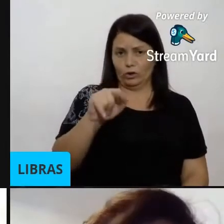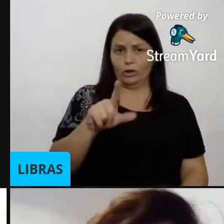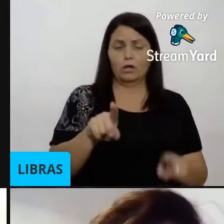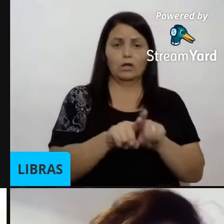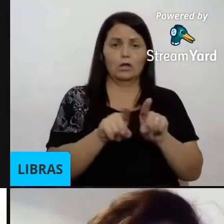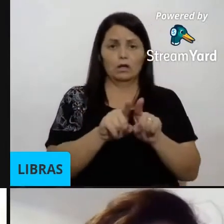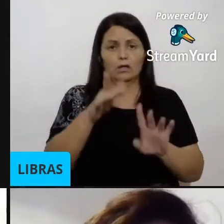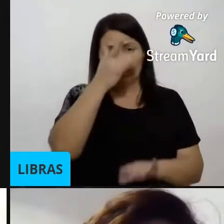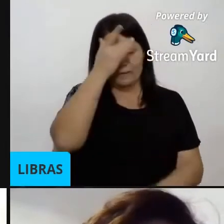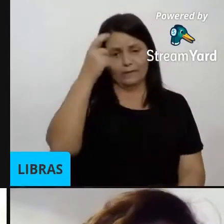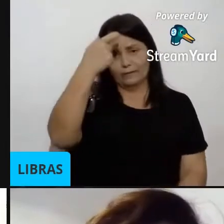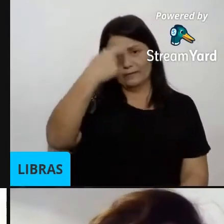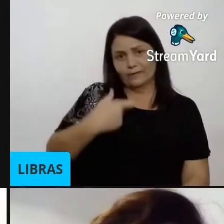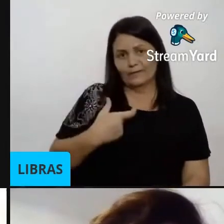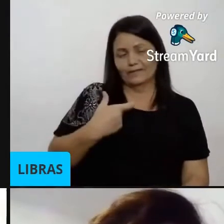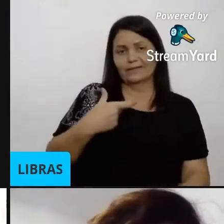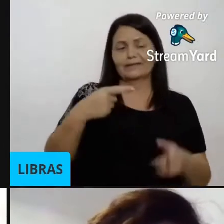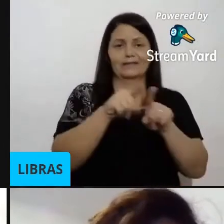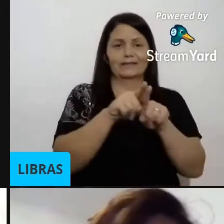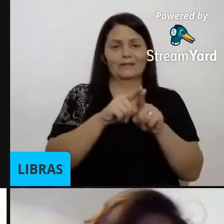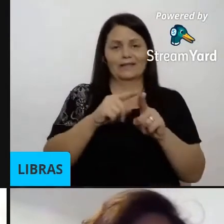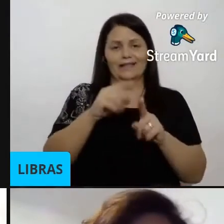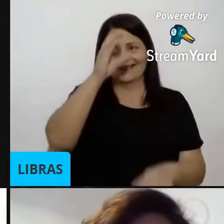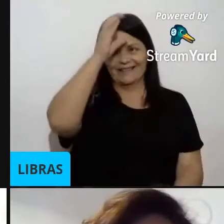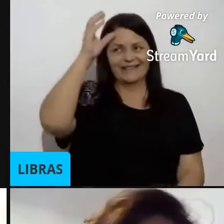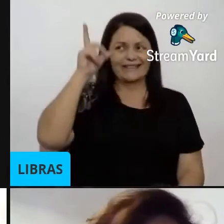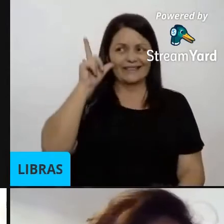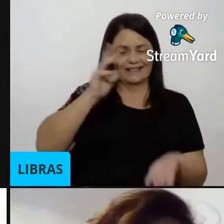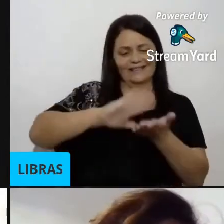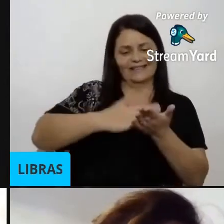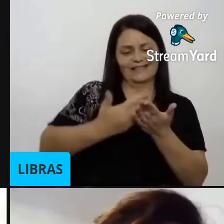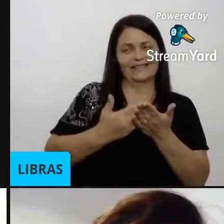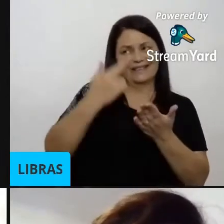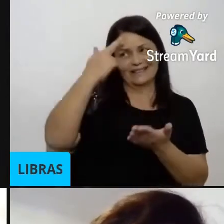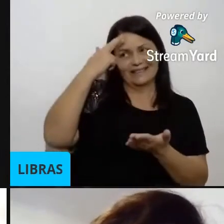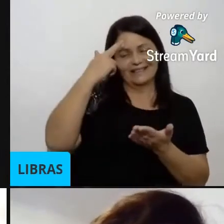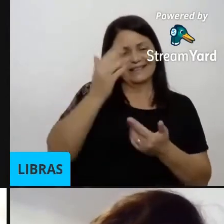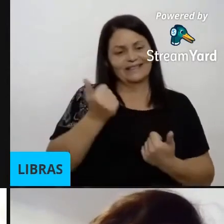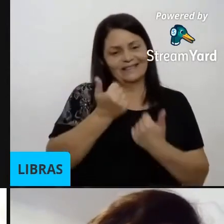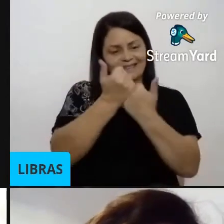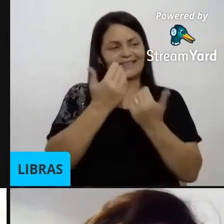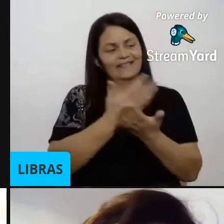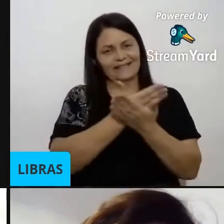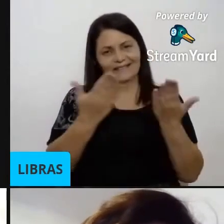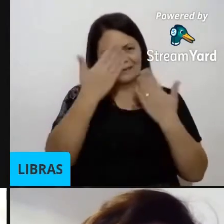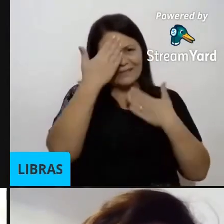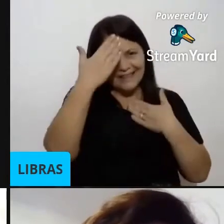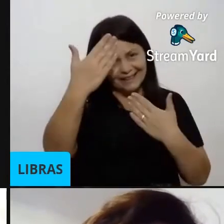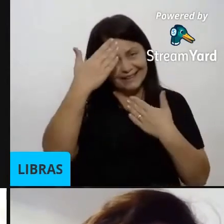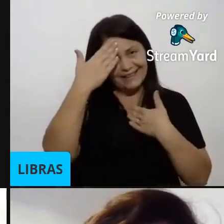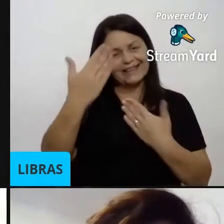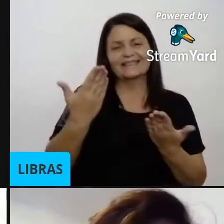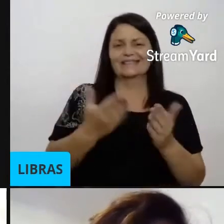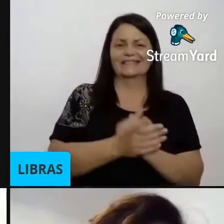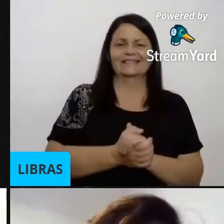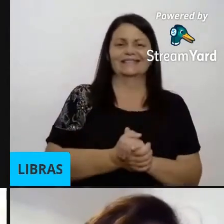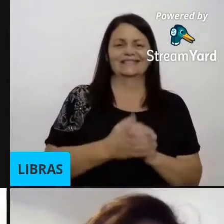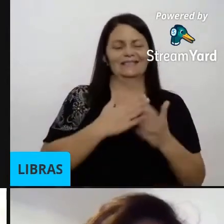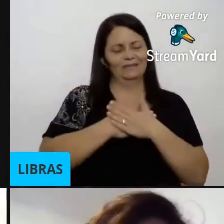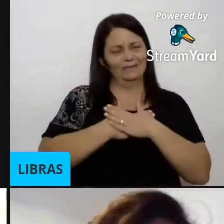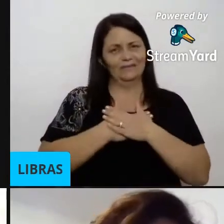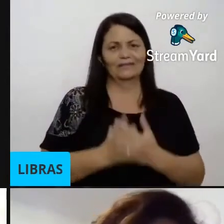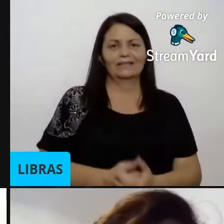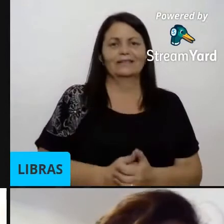de Libras, né, do Connect Libras, que está colaborando muito com a gente. Muito obrigada, Celine e Ricardo.